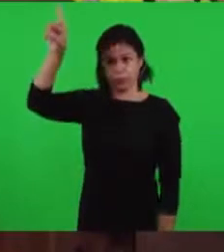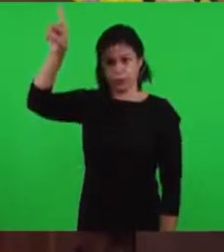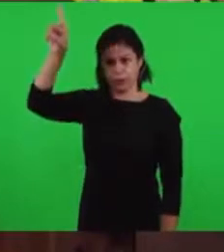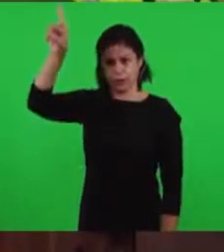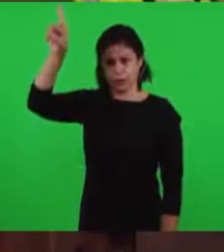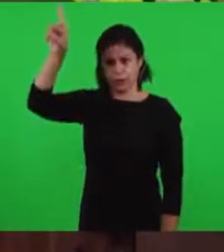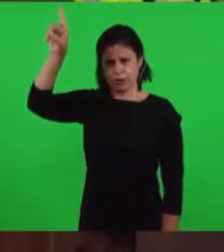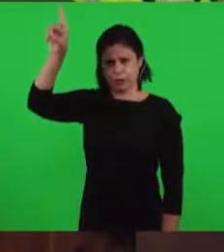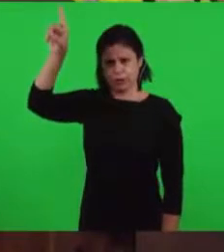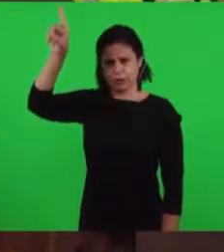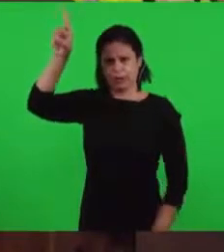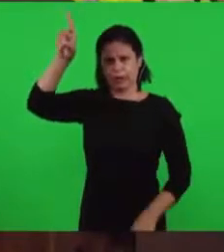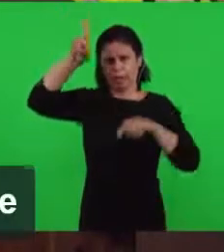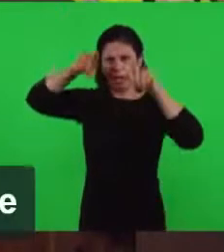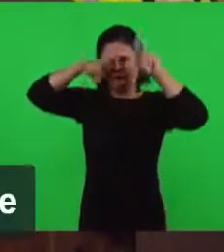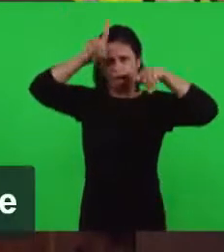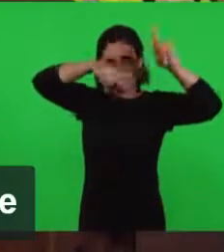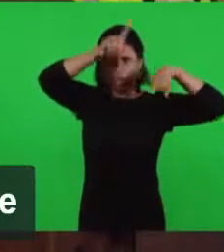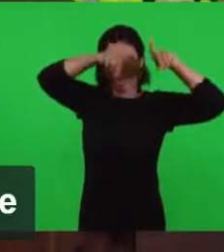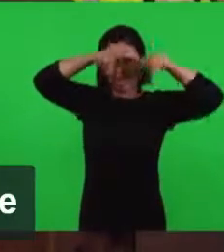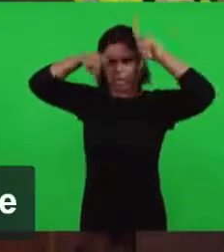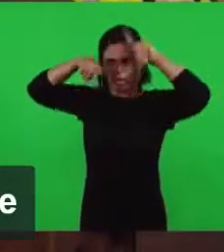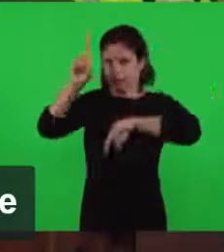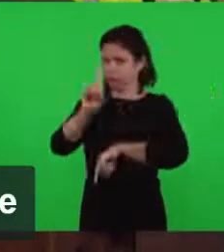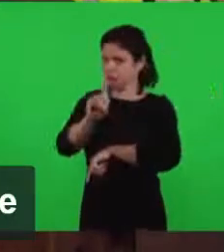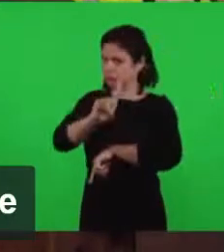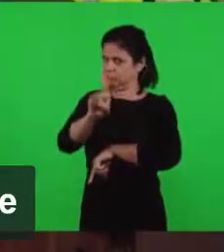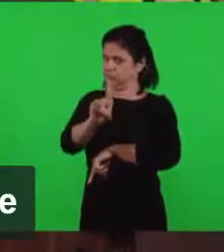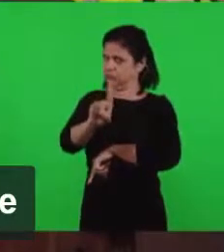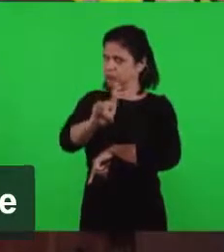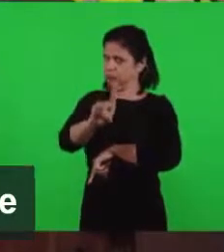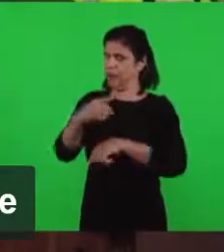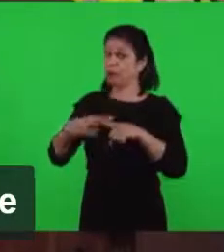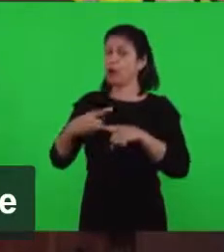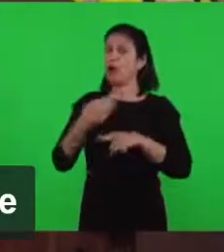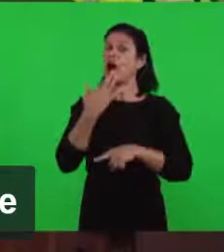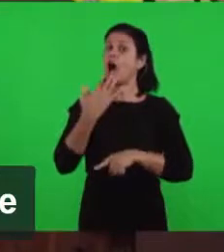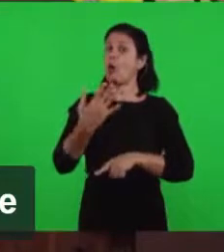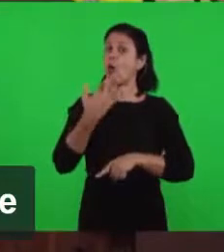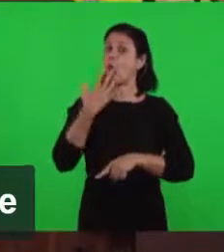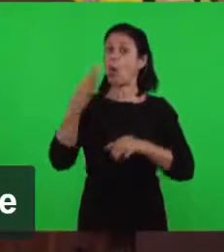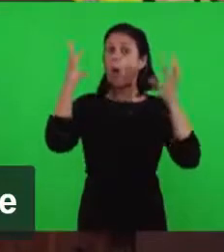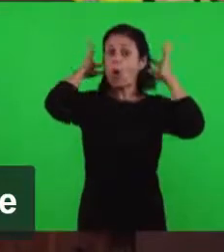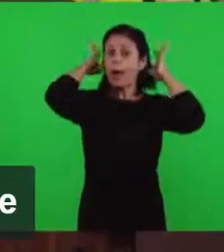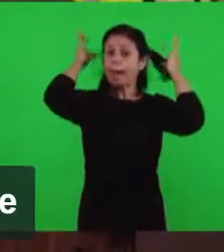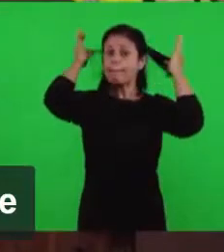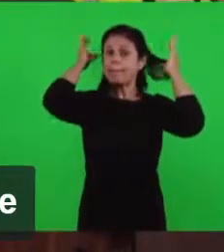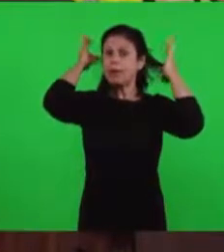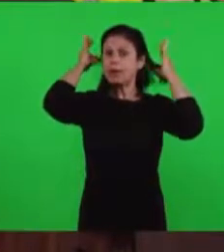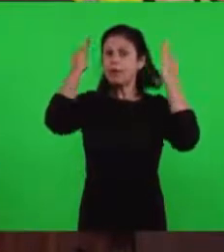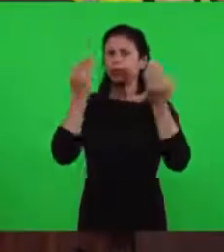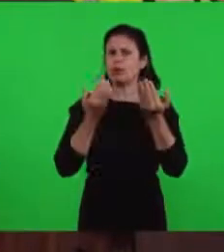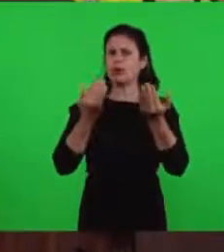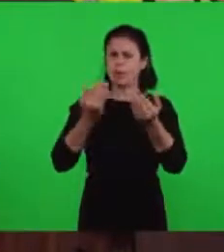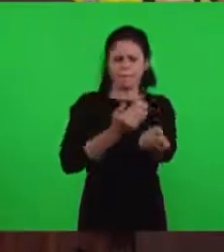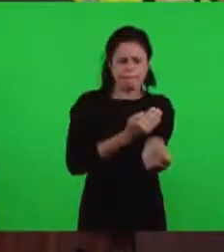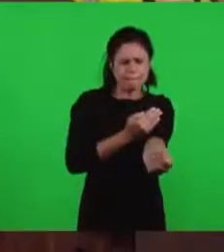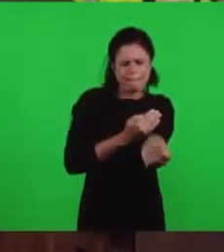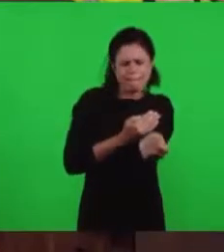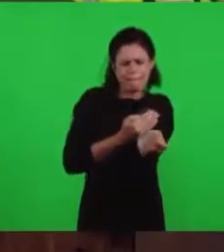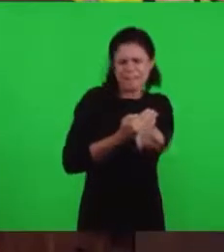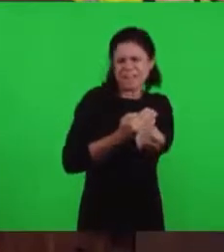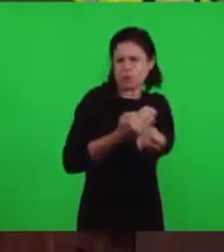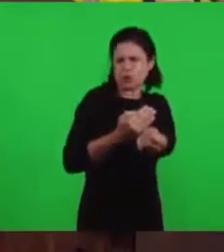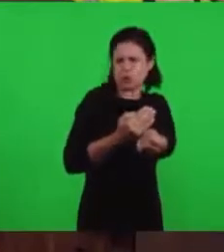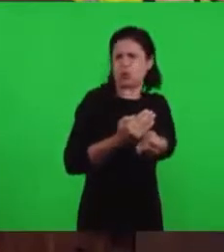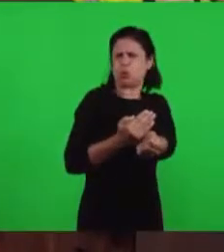variação porque a cor dos cabelos fala da suprema